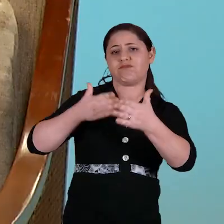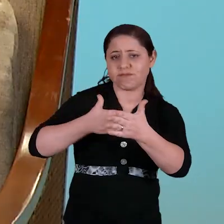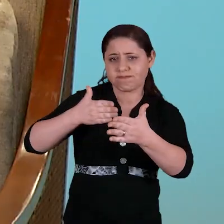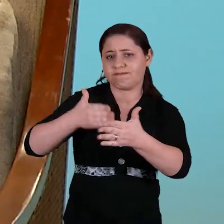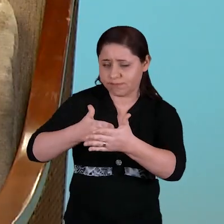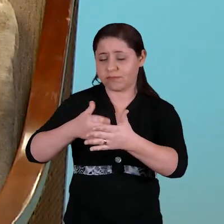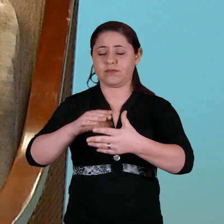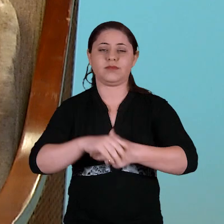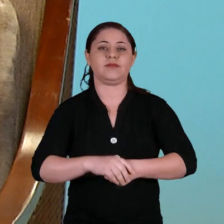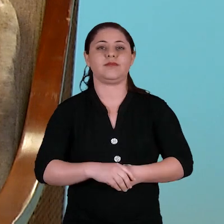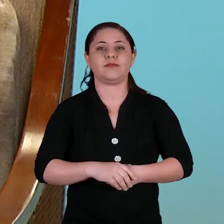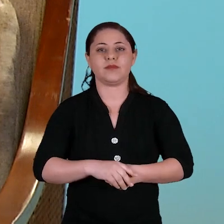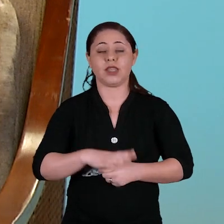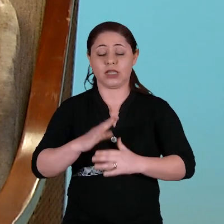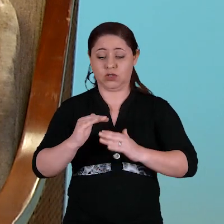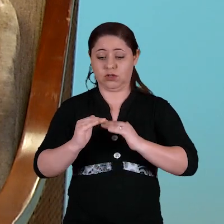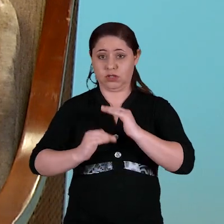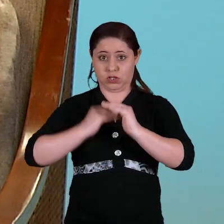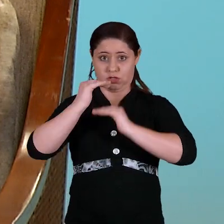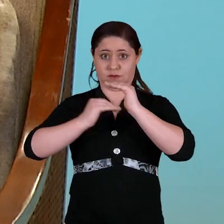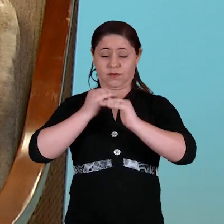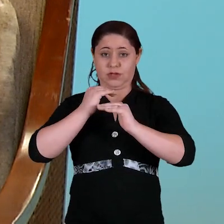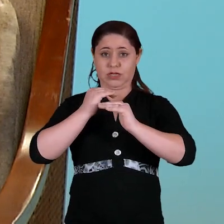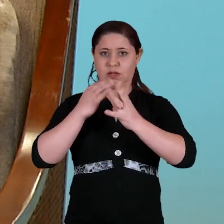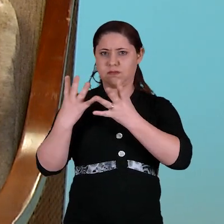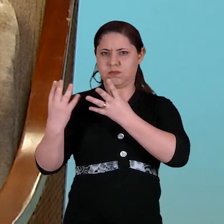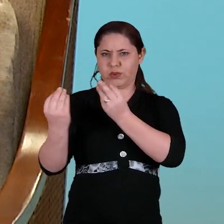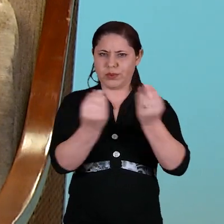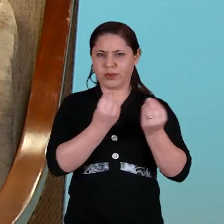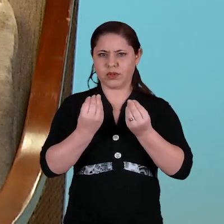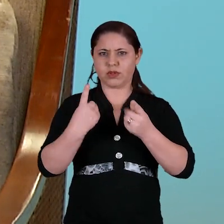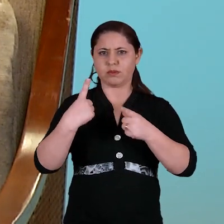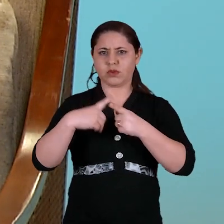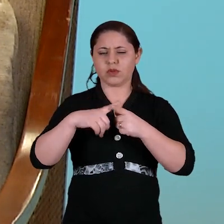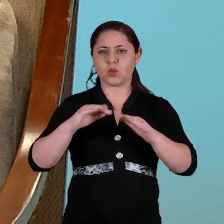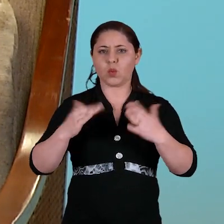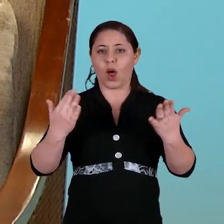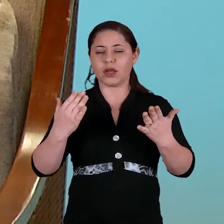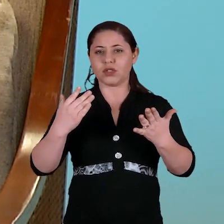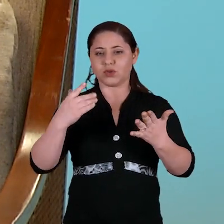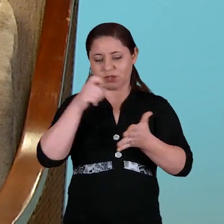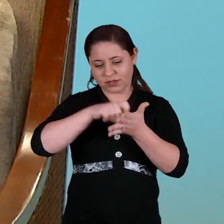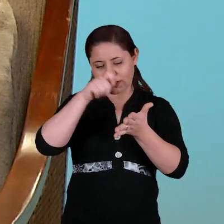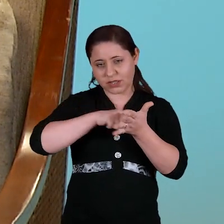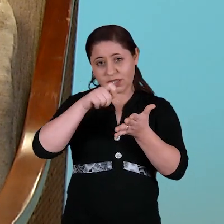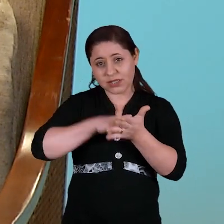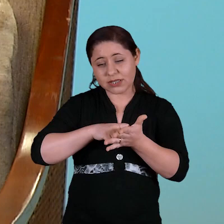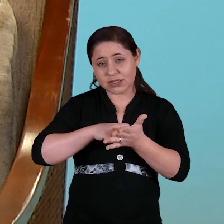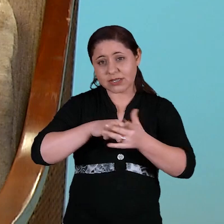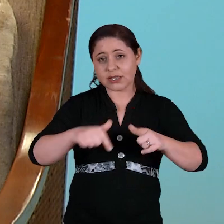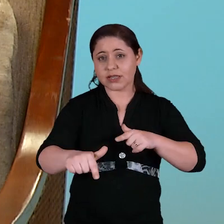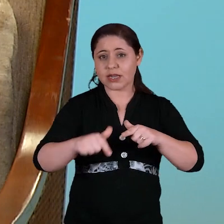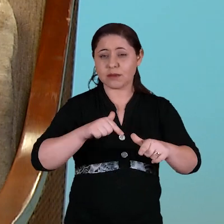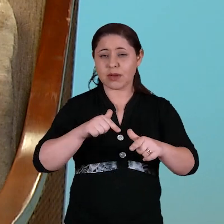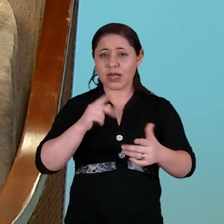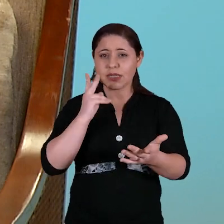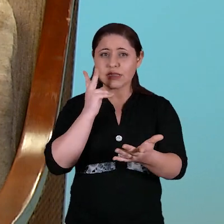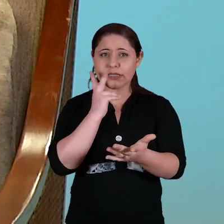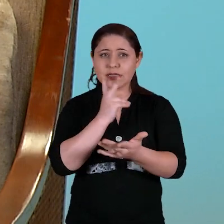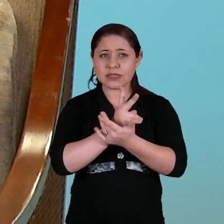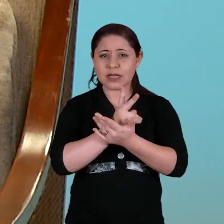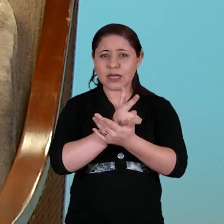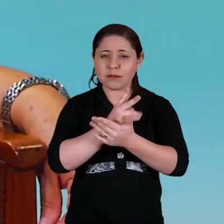dificuldades? De avanços, são muitas, porque quando a gente produz conteúdo, a gente sempre trabalha pelo viés